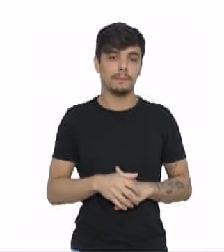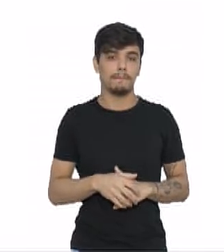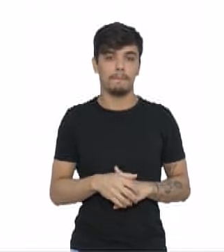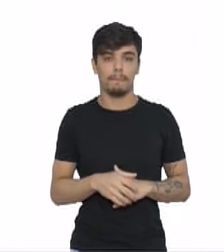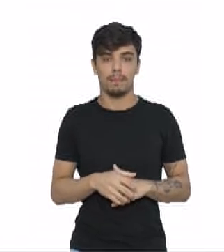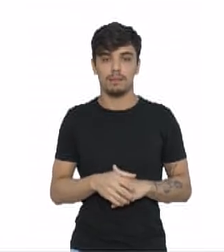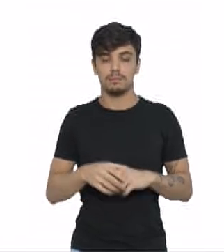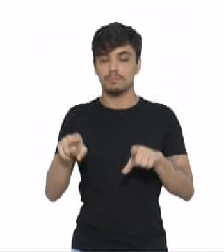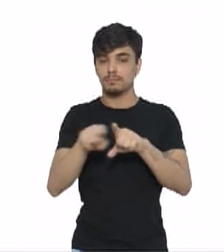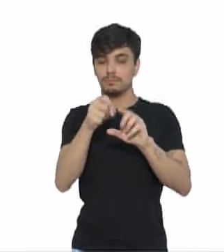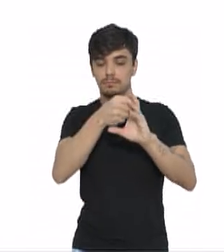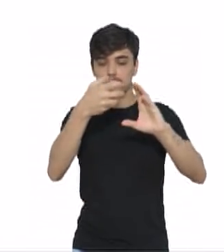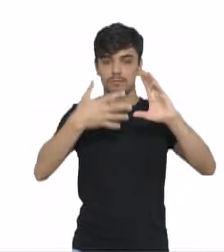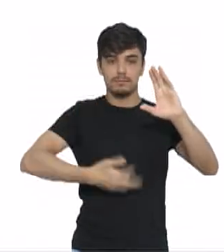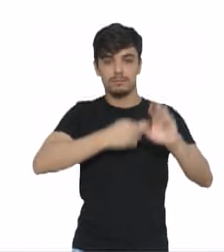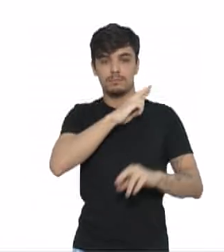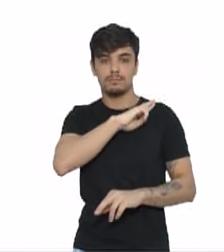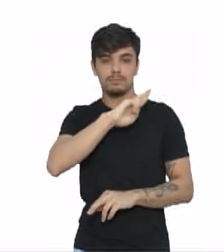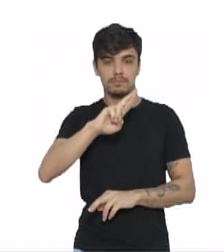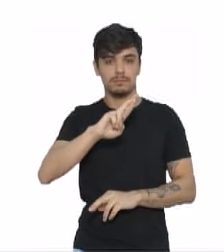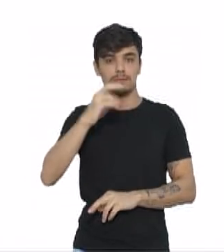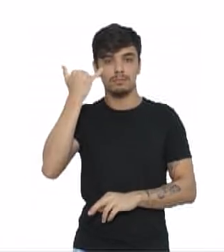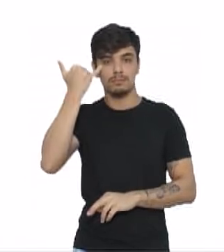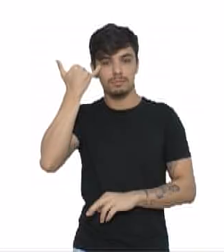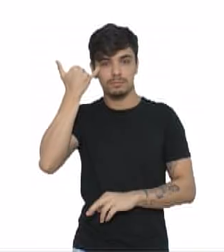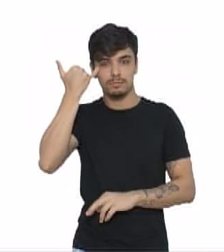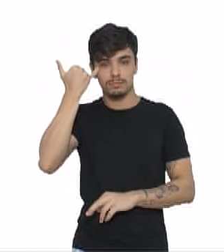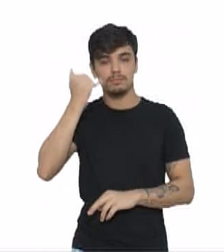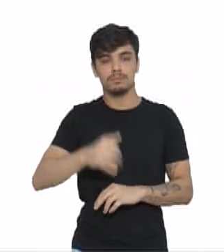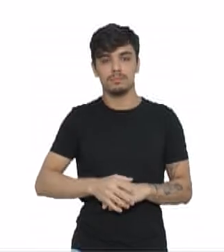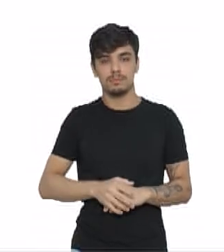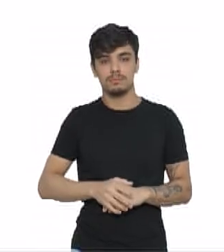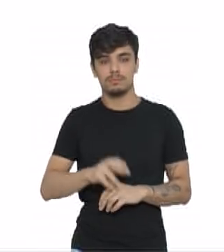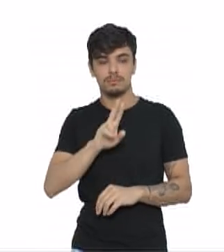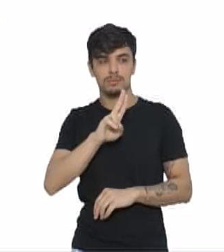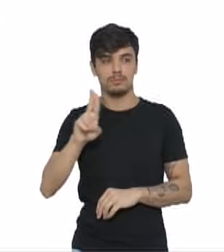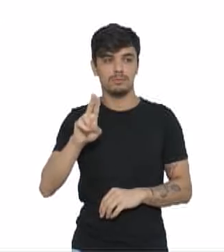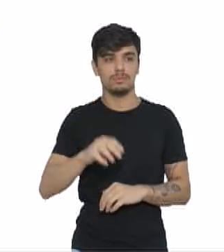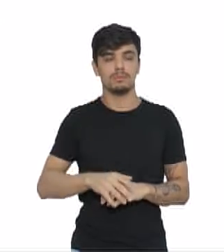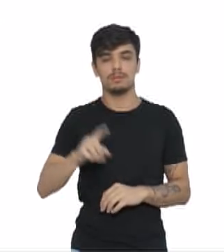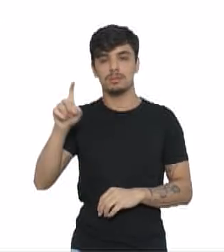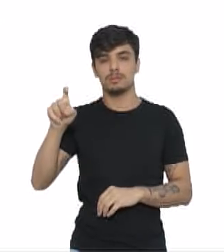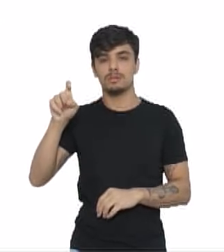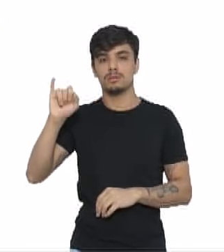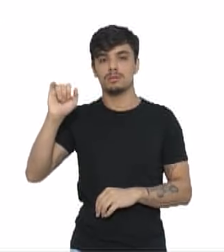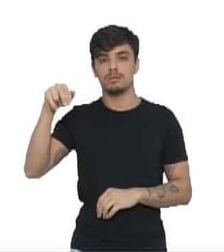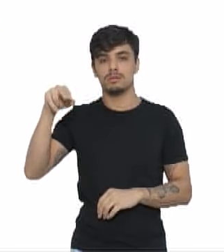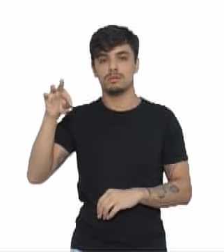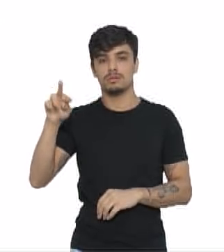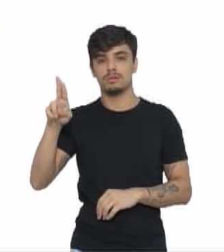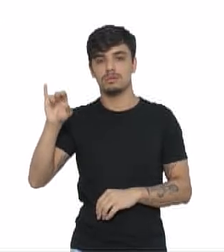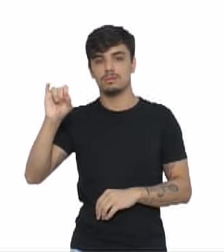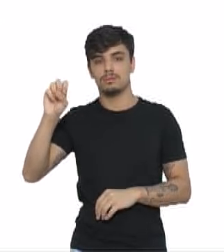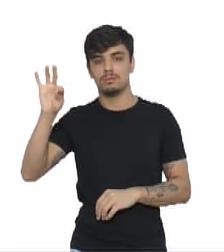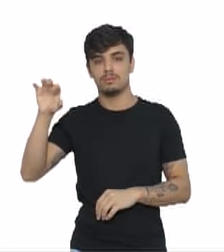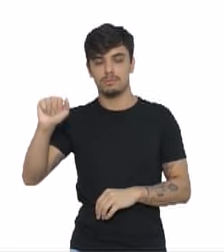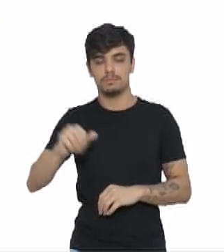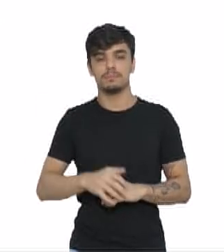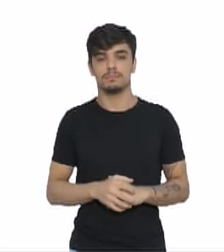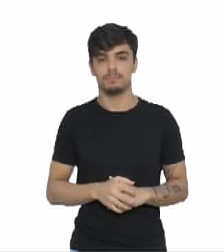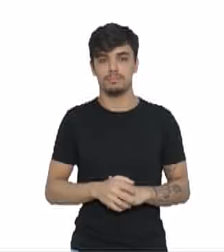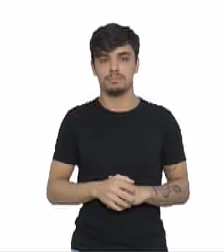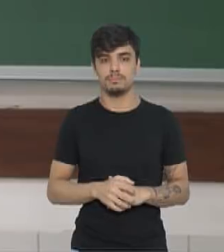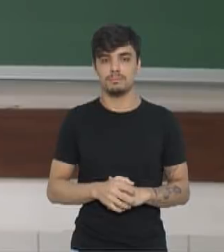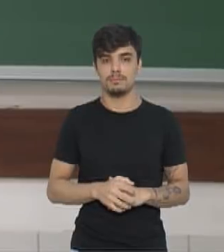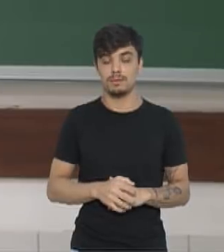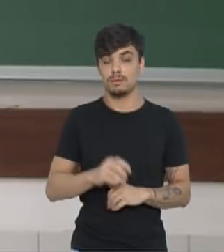as características da religião japonesa, a religião shintoísta, certo? E aí eu trago para vocês